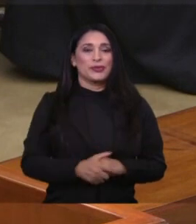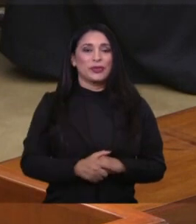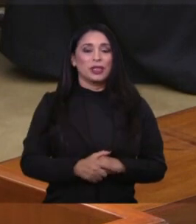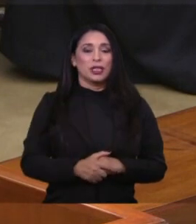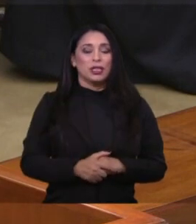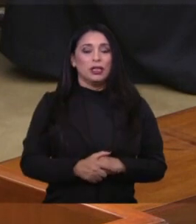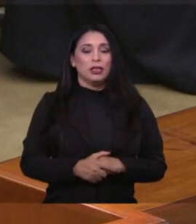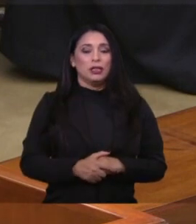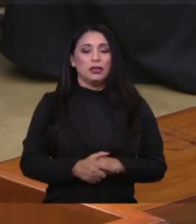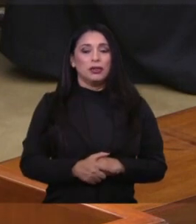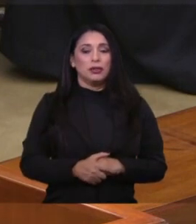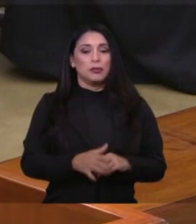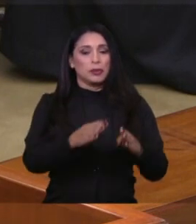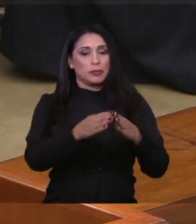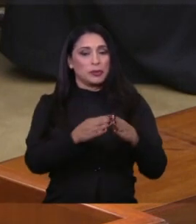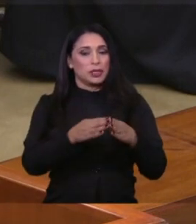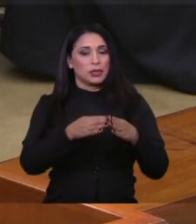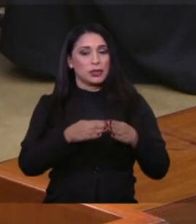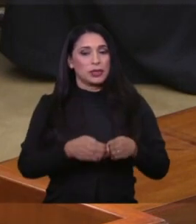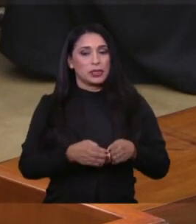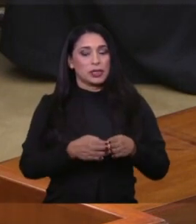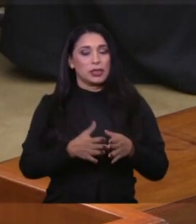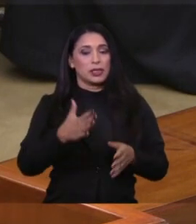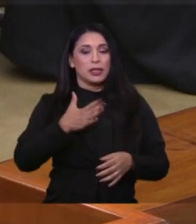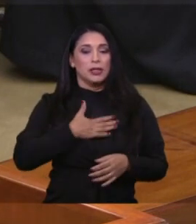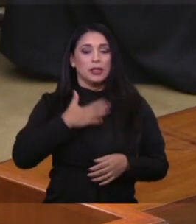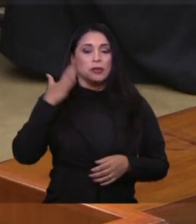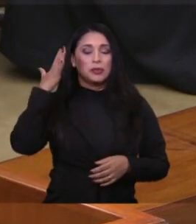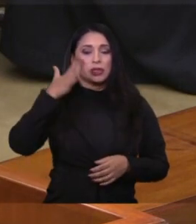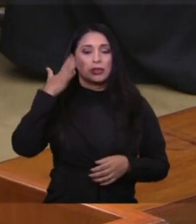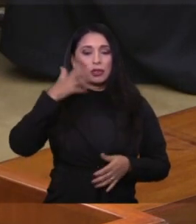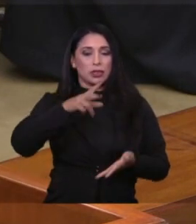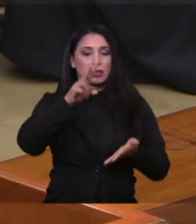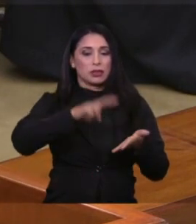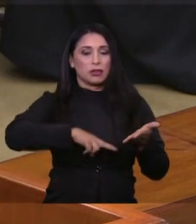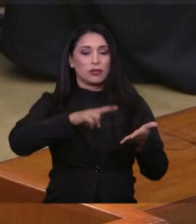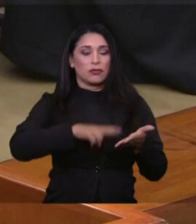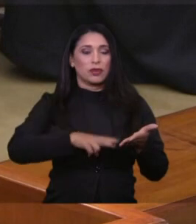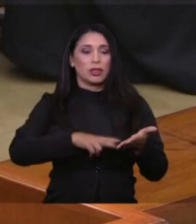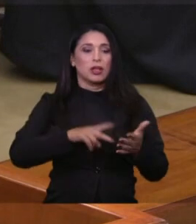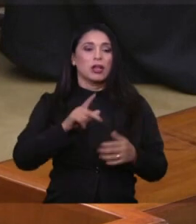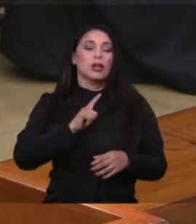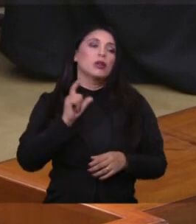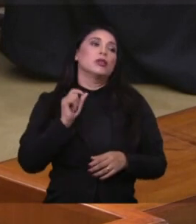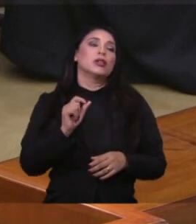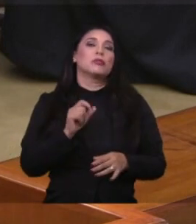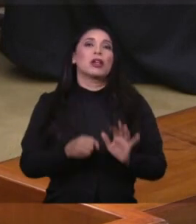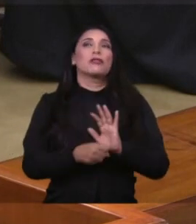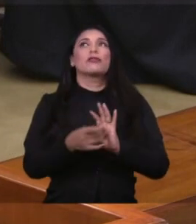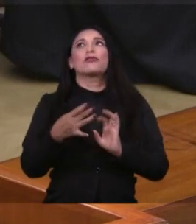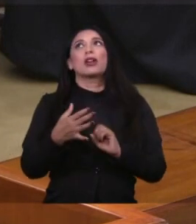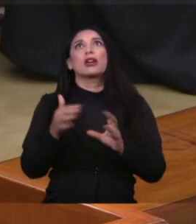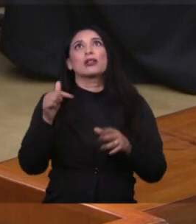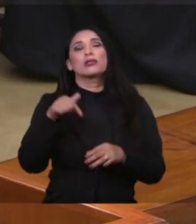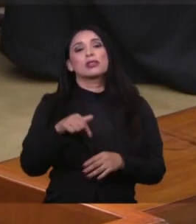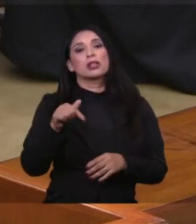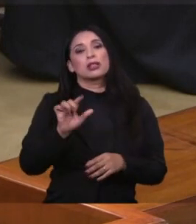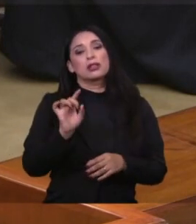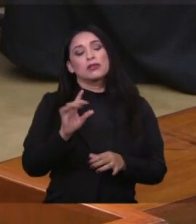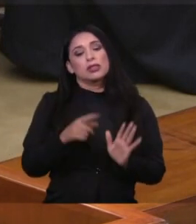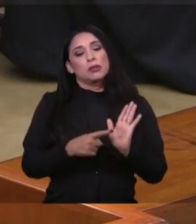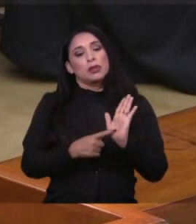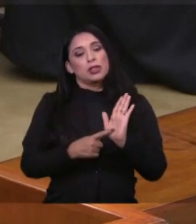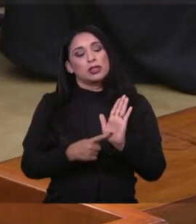senhorias, para ler a minha sustentação, pois o que para muitos aqui apenas será